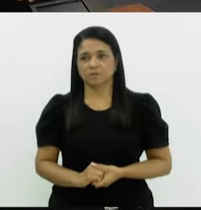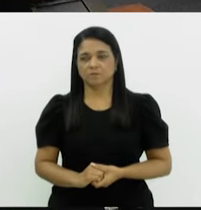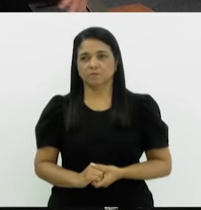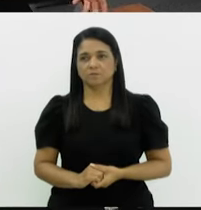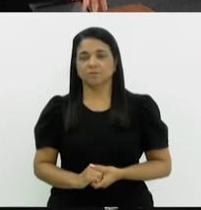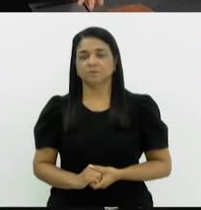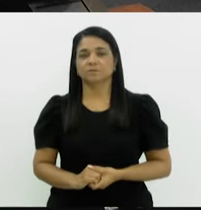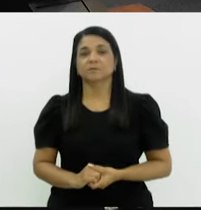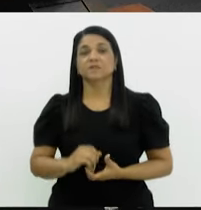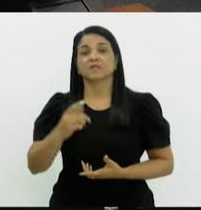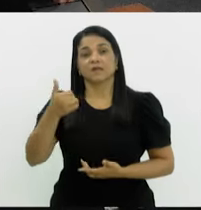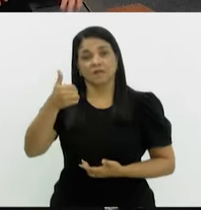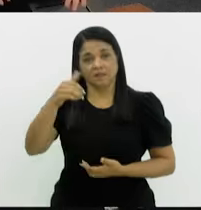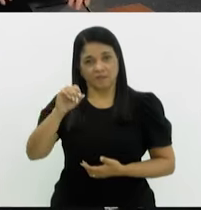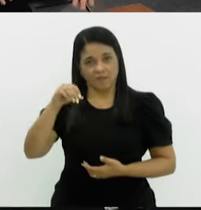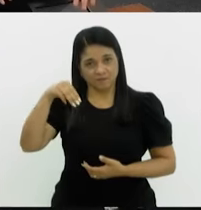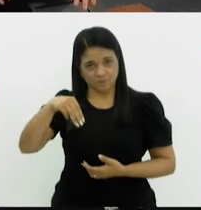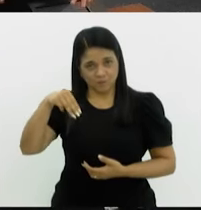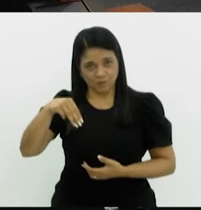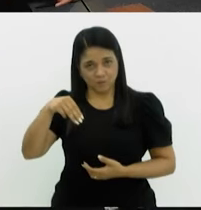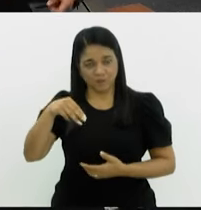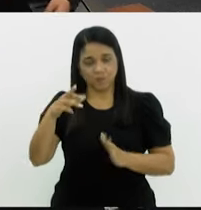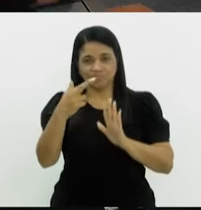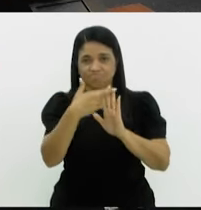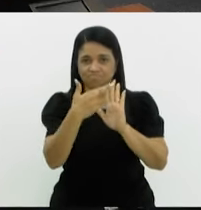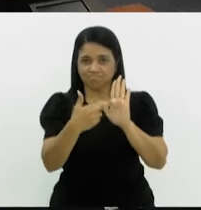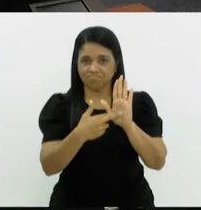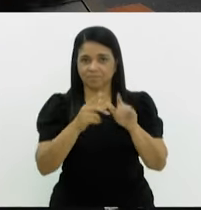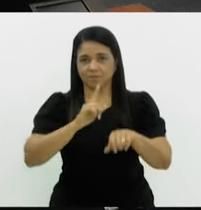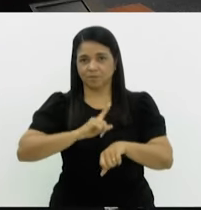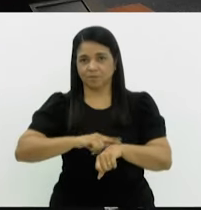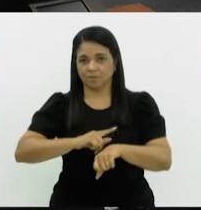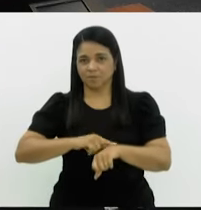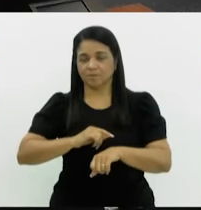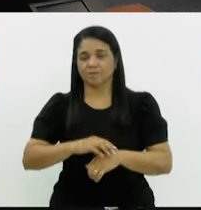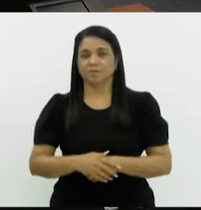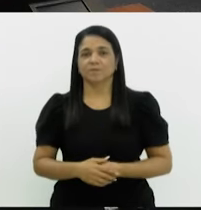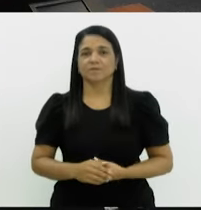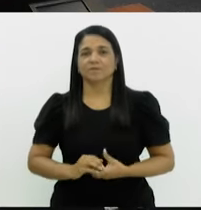Vossa Excelência dispõe de 10 minutos no tempo regimental.